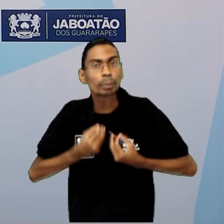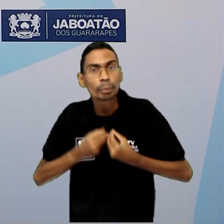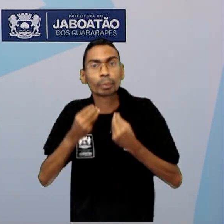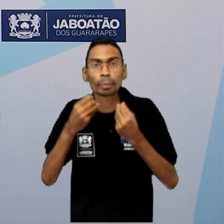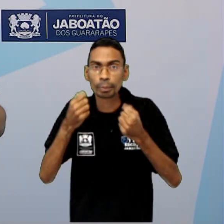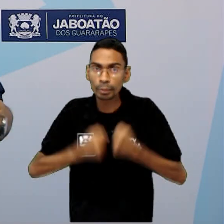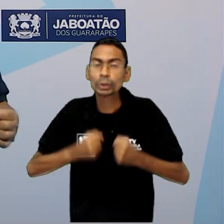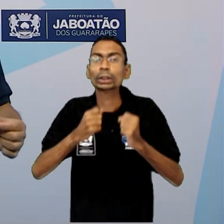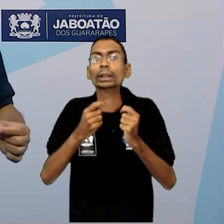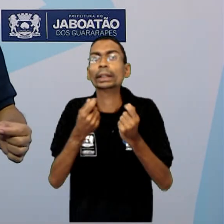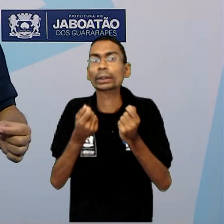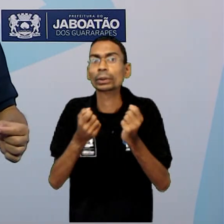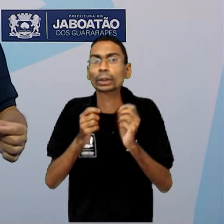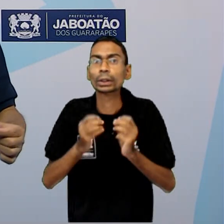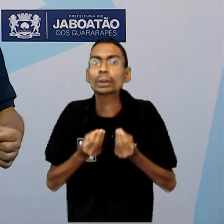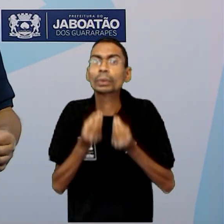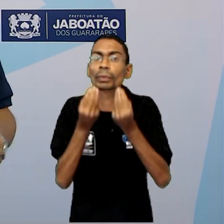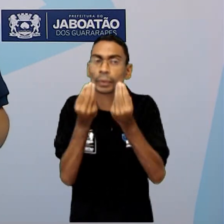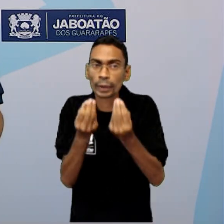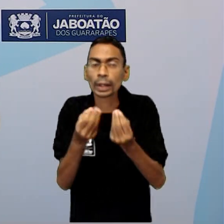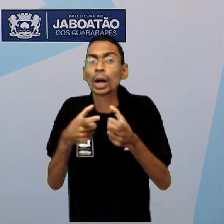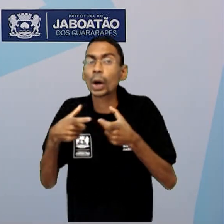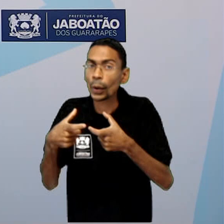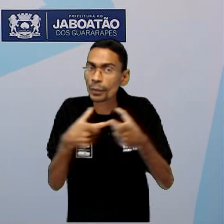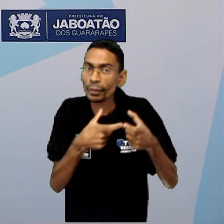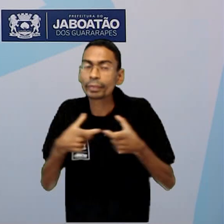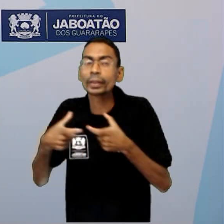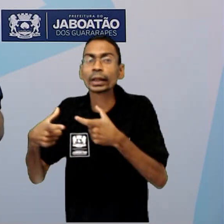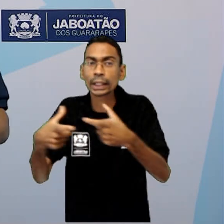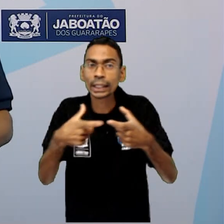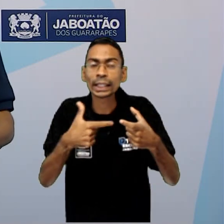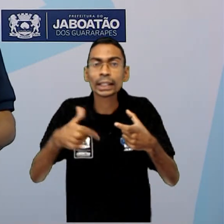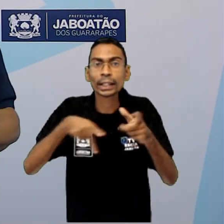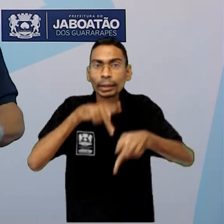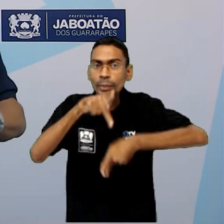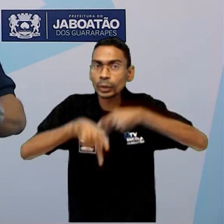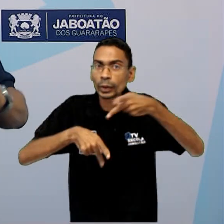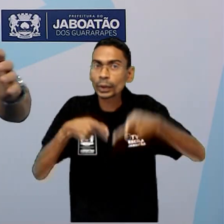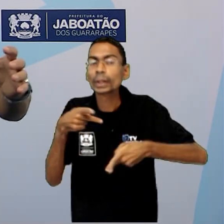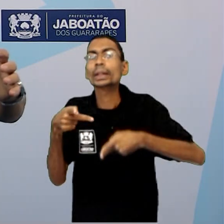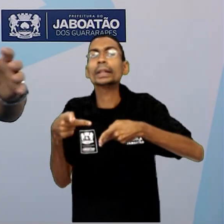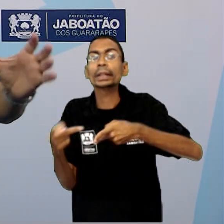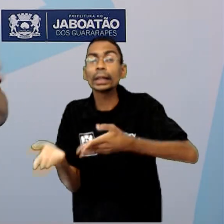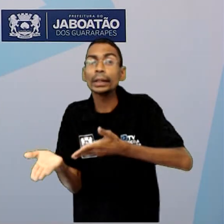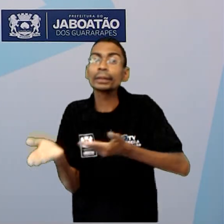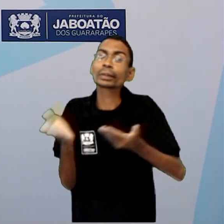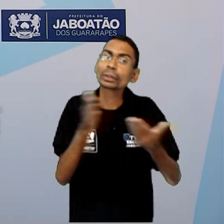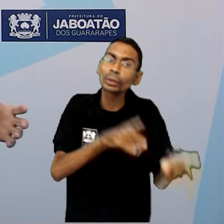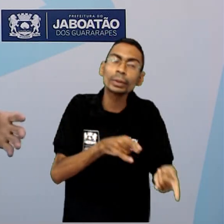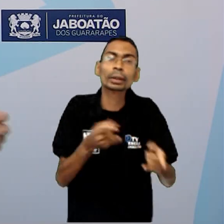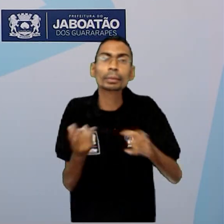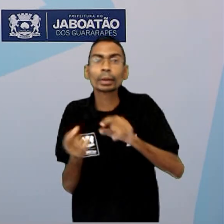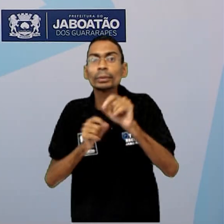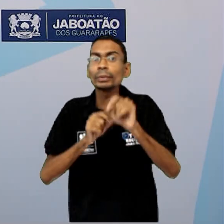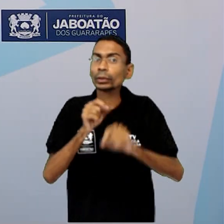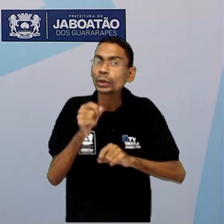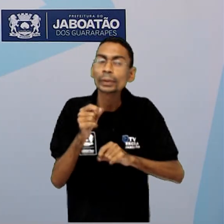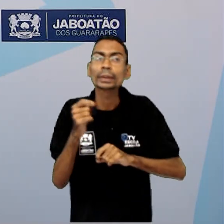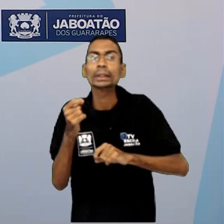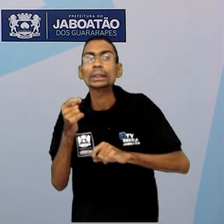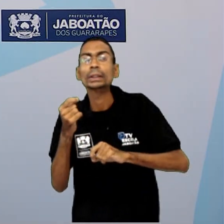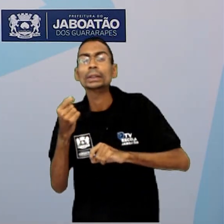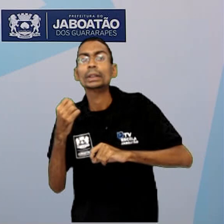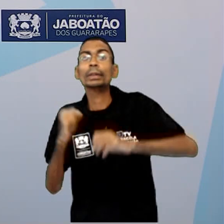doar terras, tá, a pessoas que ele trouxe para fundar engenhos, por exemplo.